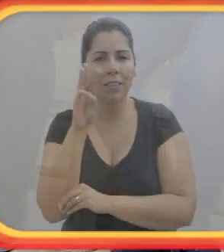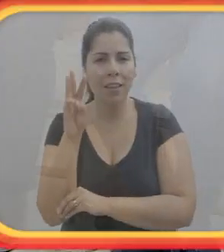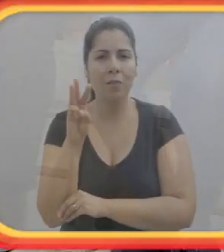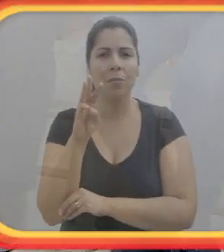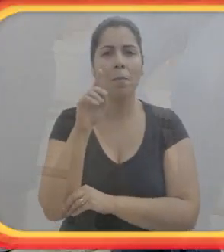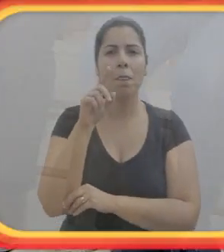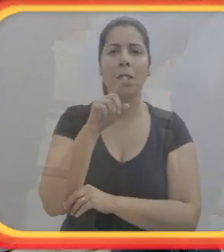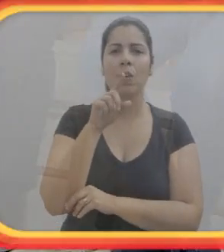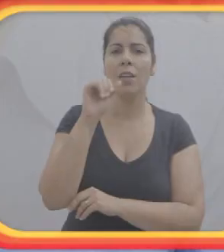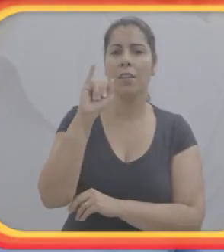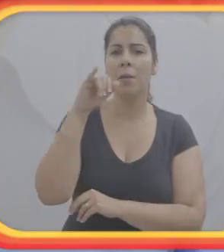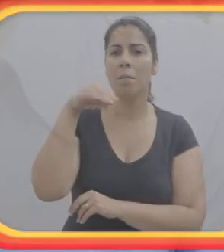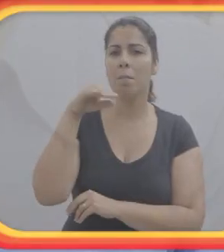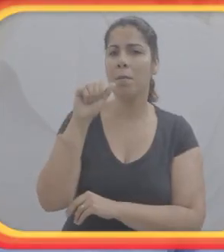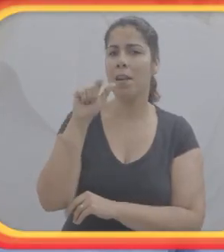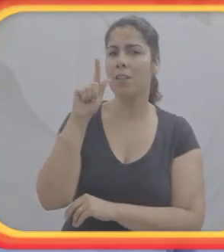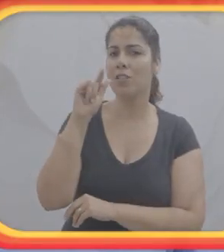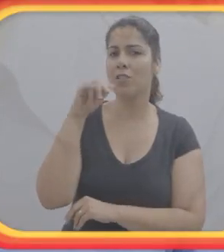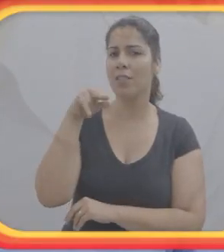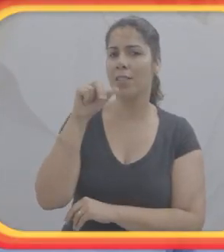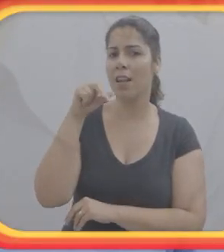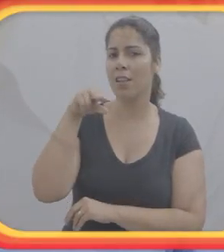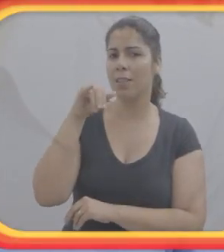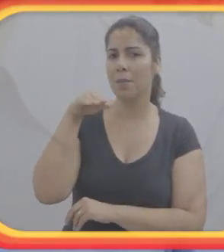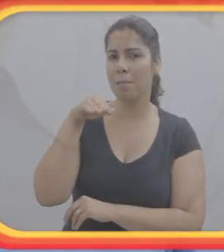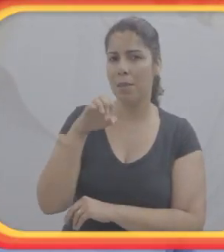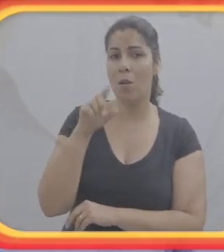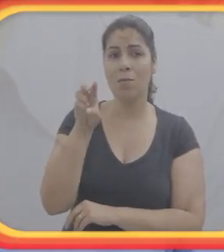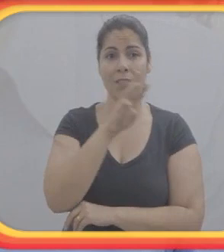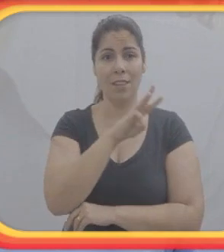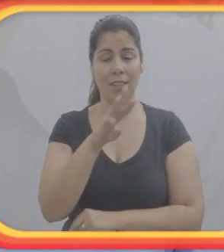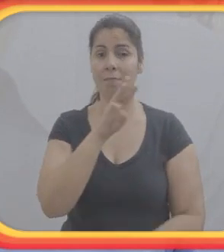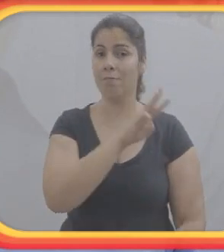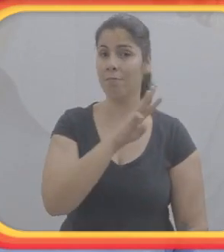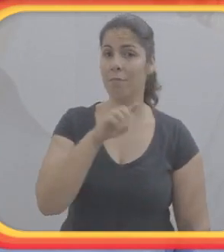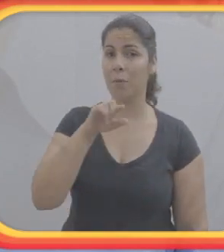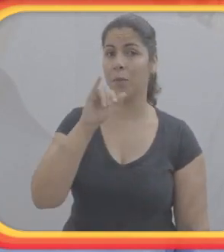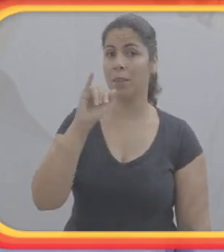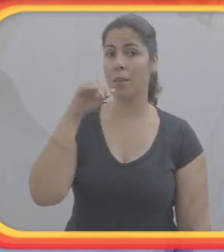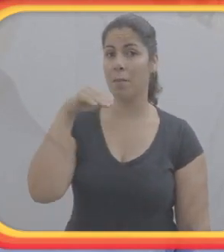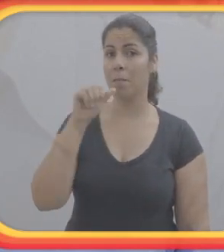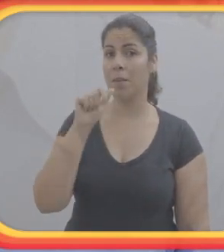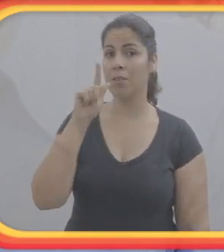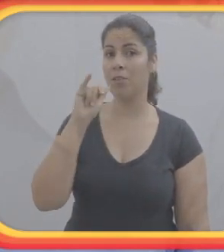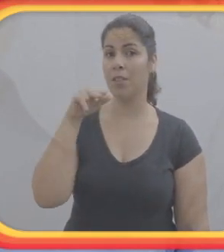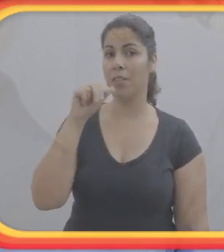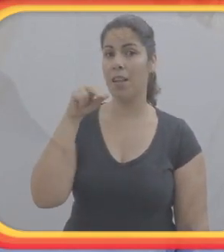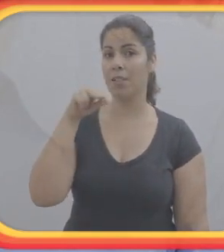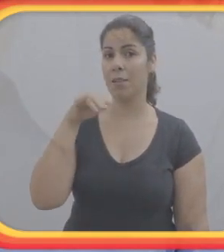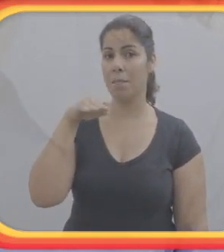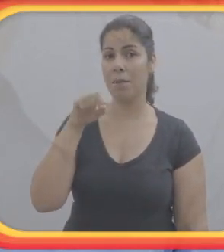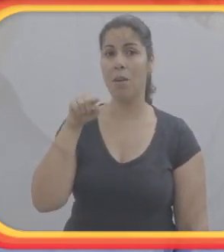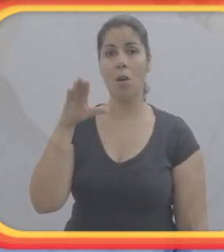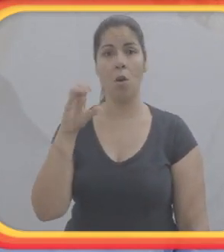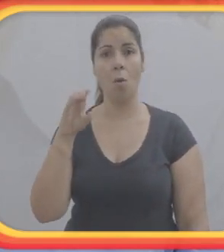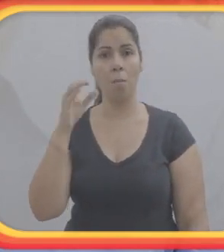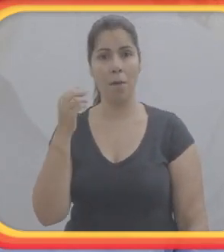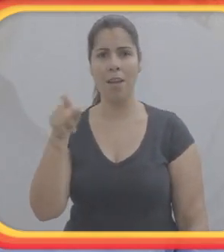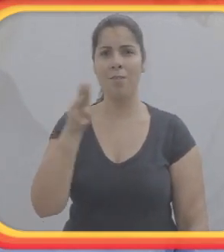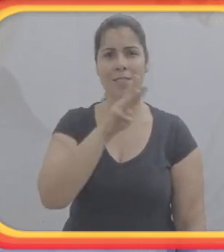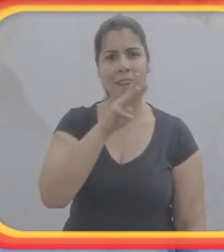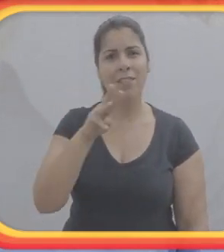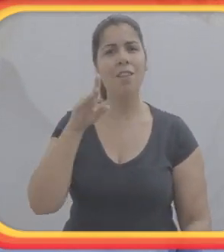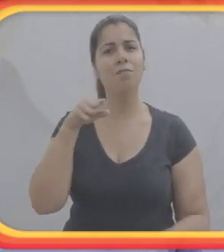O momento feliz é conversando com eles, expressando como me